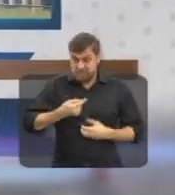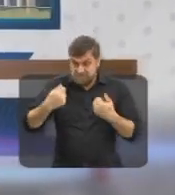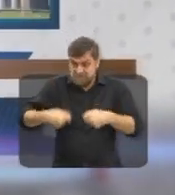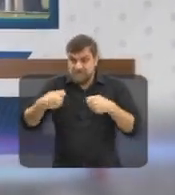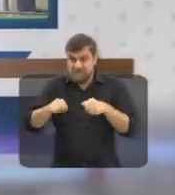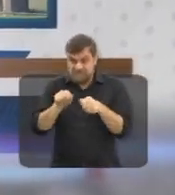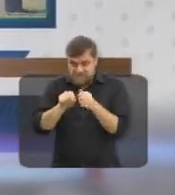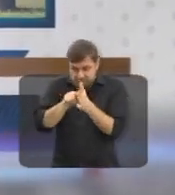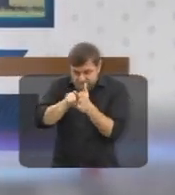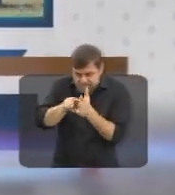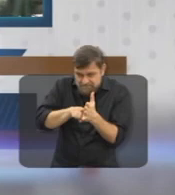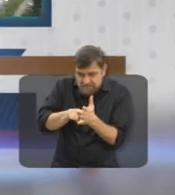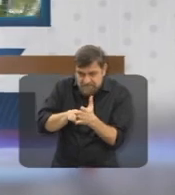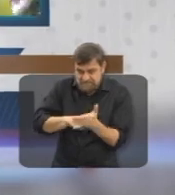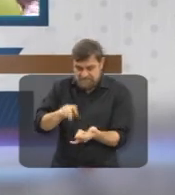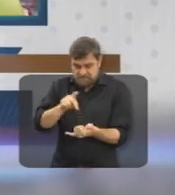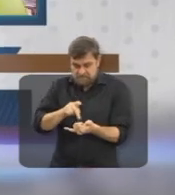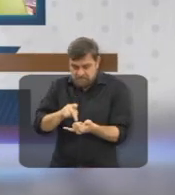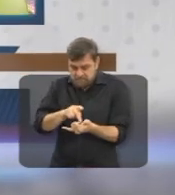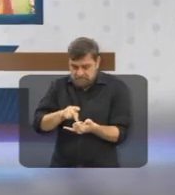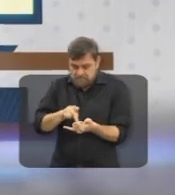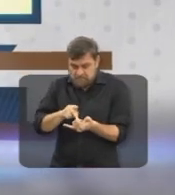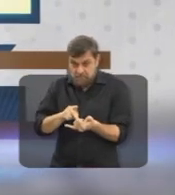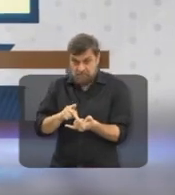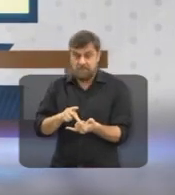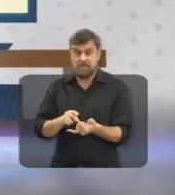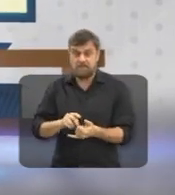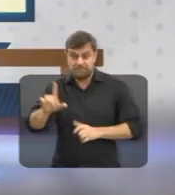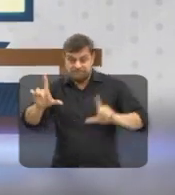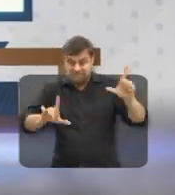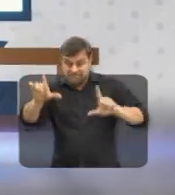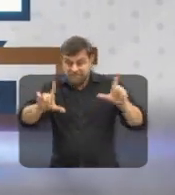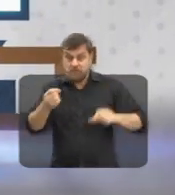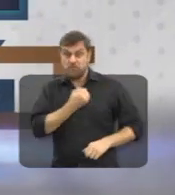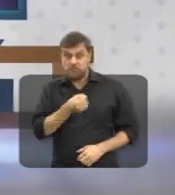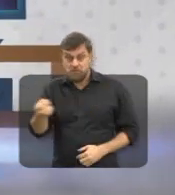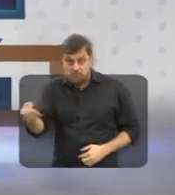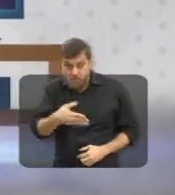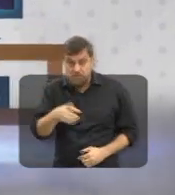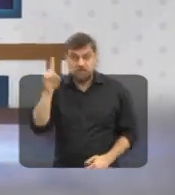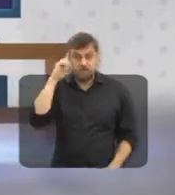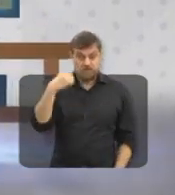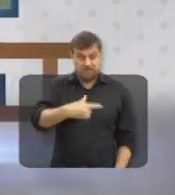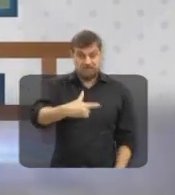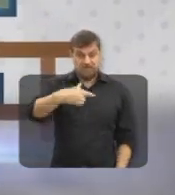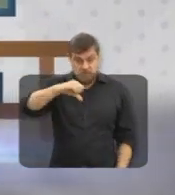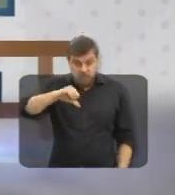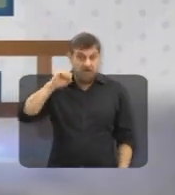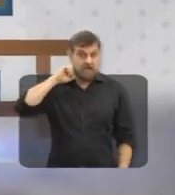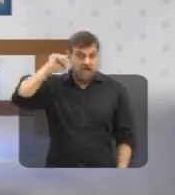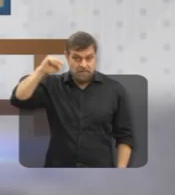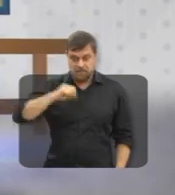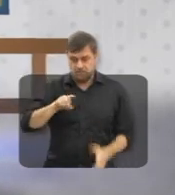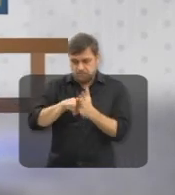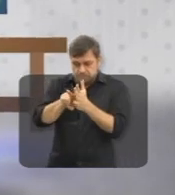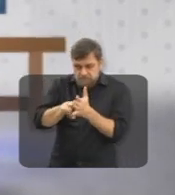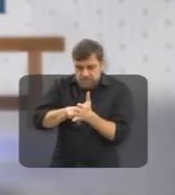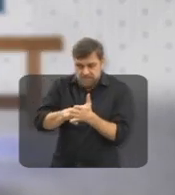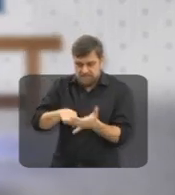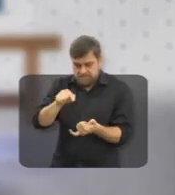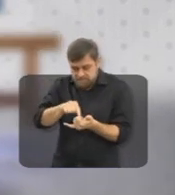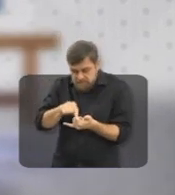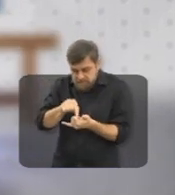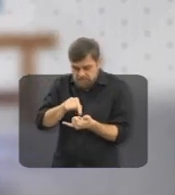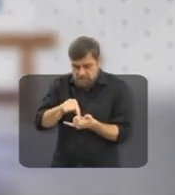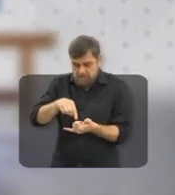você vai precisar fazer uma nova busca de canais no seu televisor. No dia 29 de abril, acesse